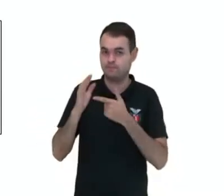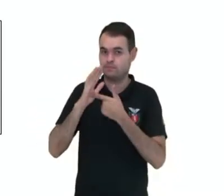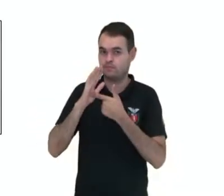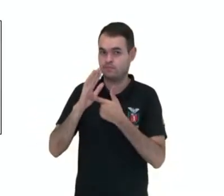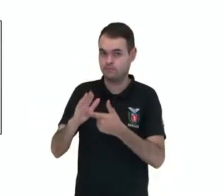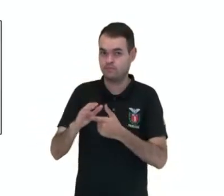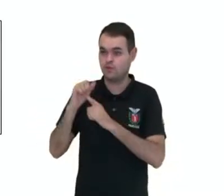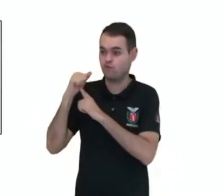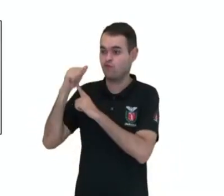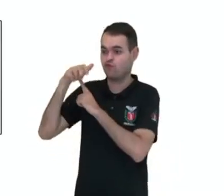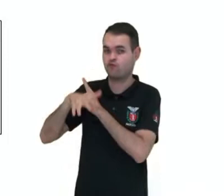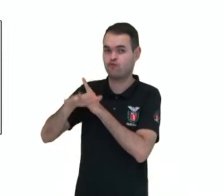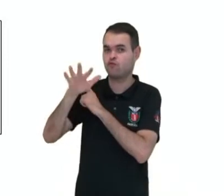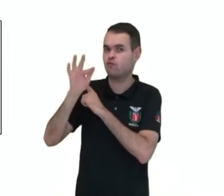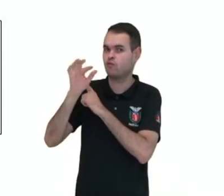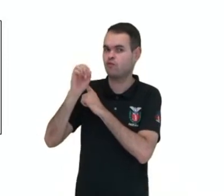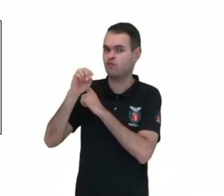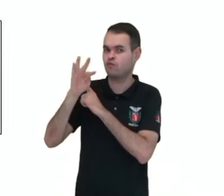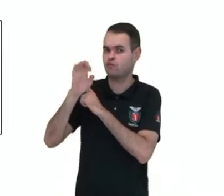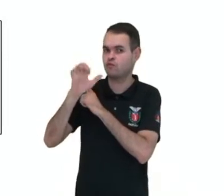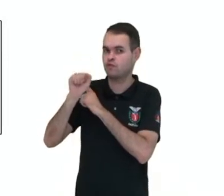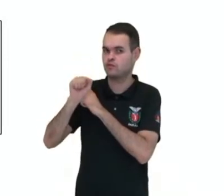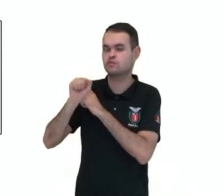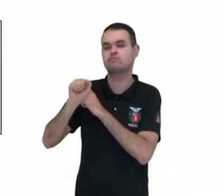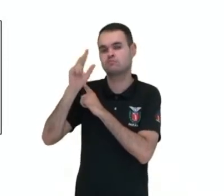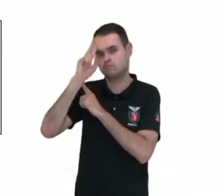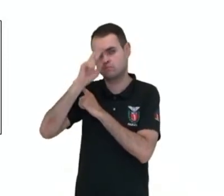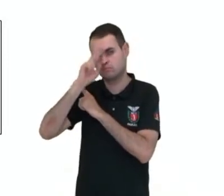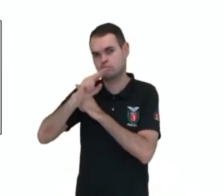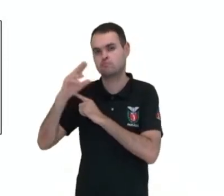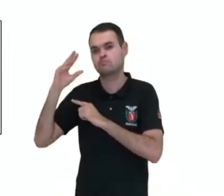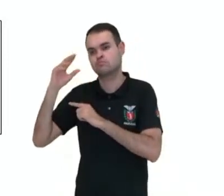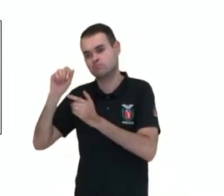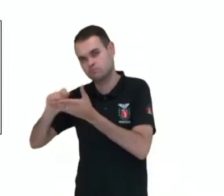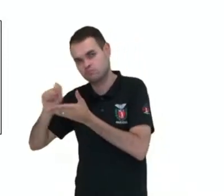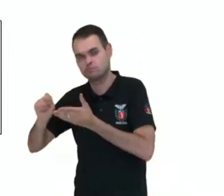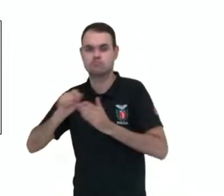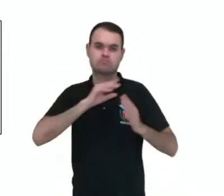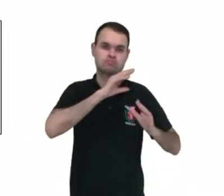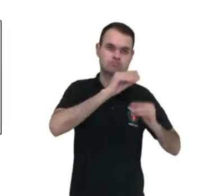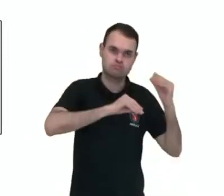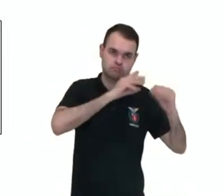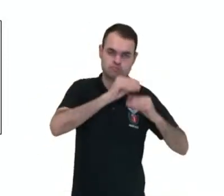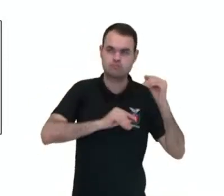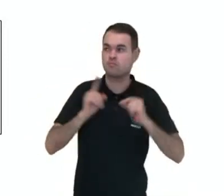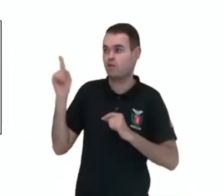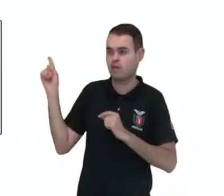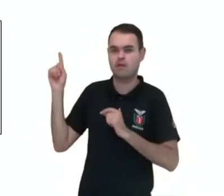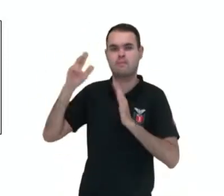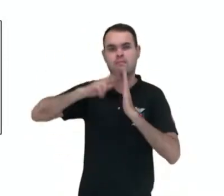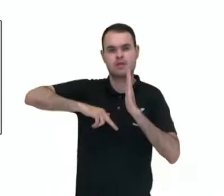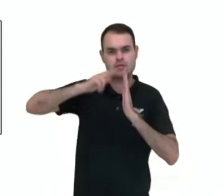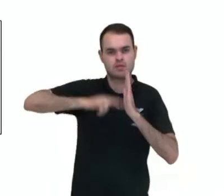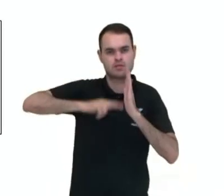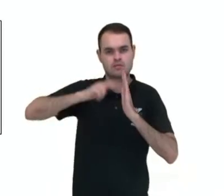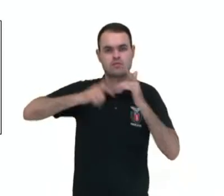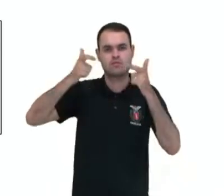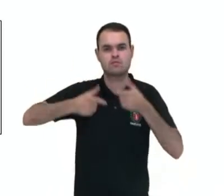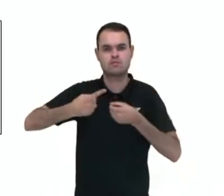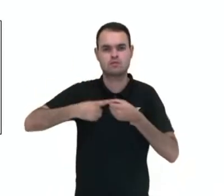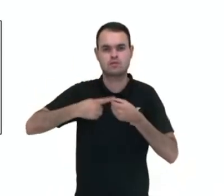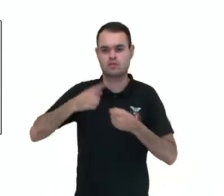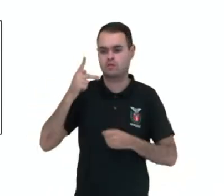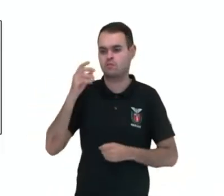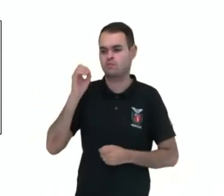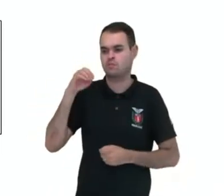Apresentar as fontes históricas escritas e orais. Aqui uma pintura de uma parede, descoberta na cidade de Pompeia.